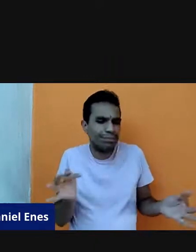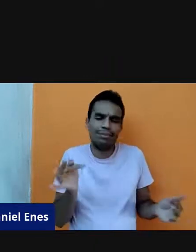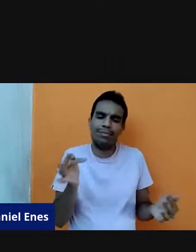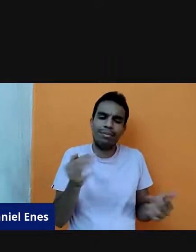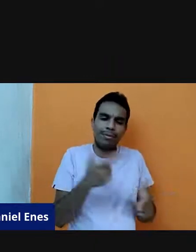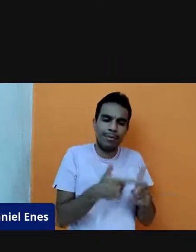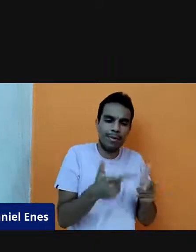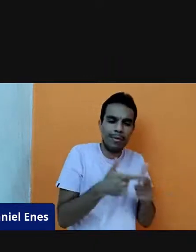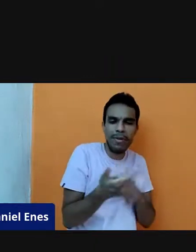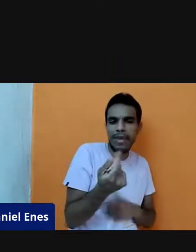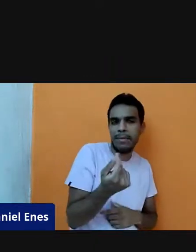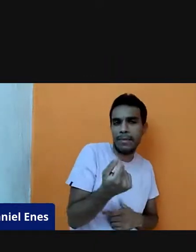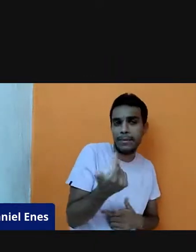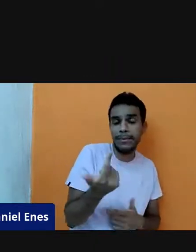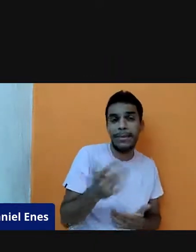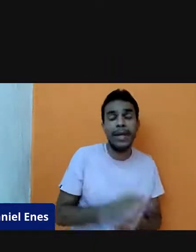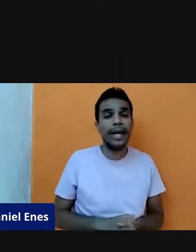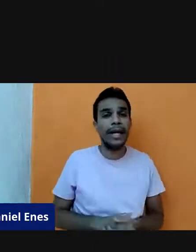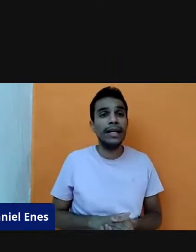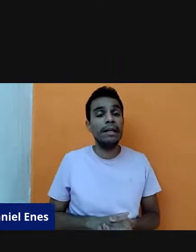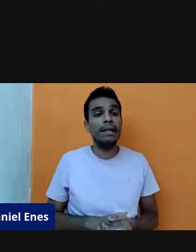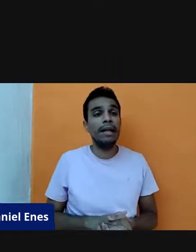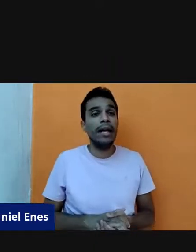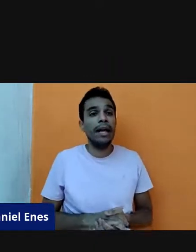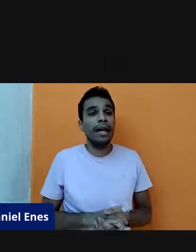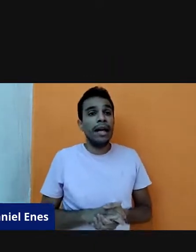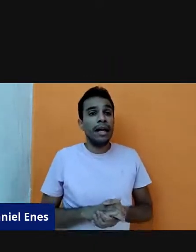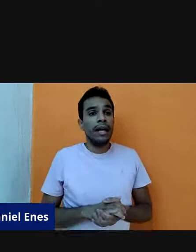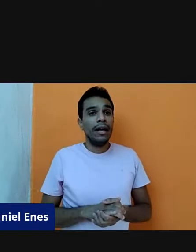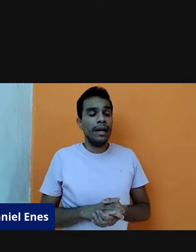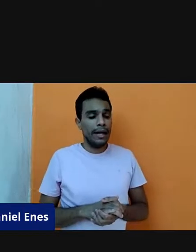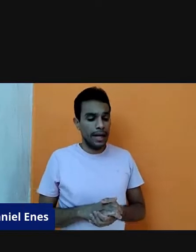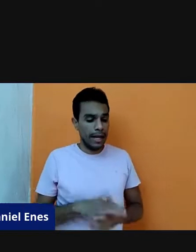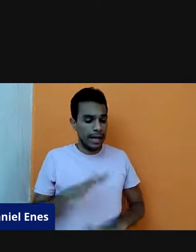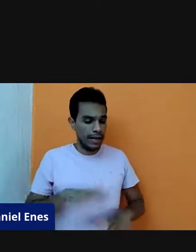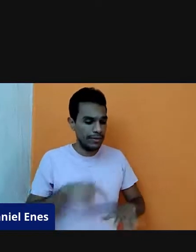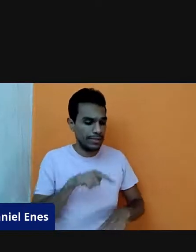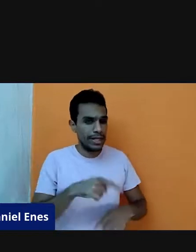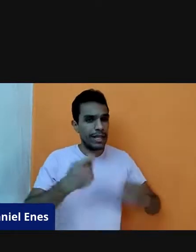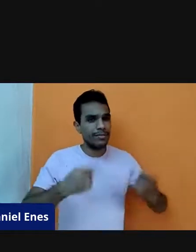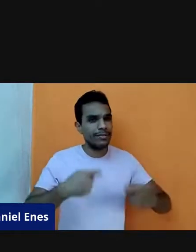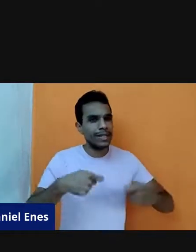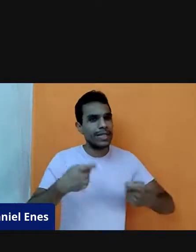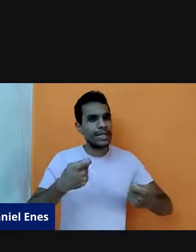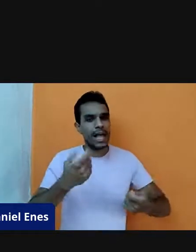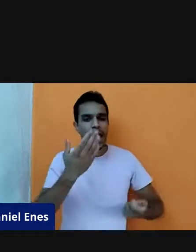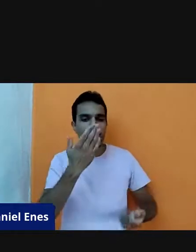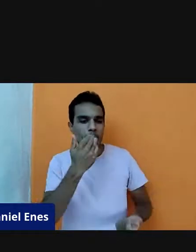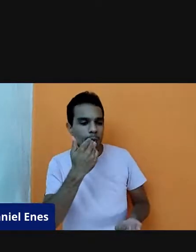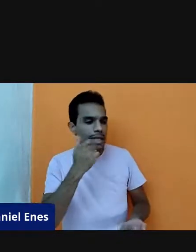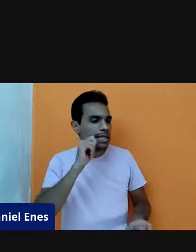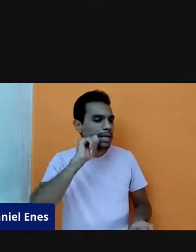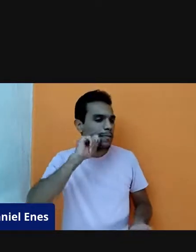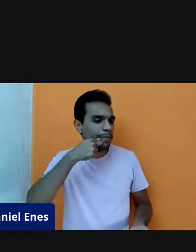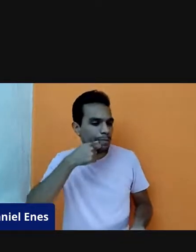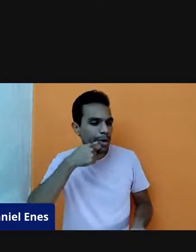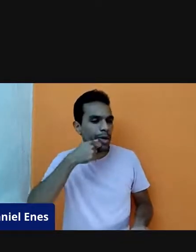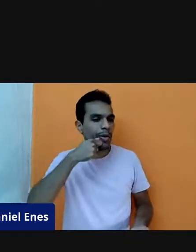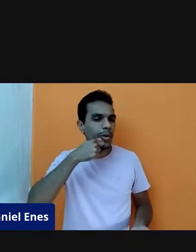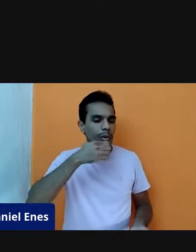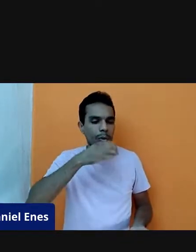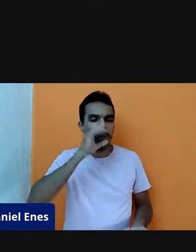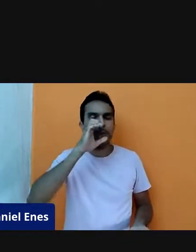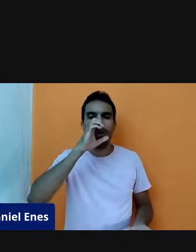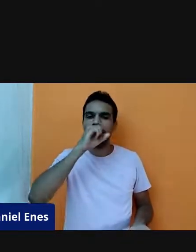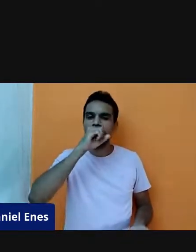financeiros, e mesmo assim, né, mesmo às vezes ela precisando almoçar pão com suco de laranja aguado, como